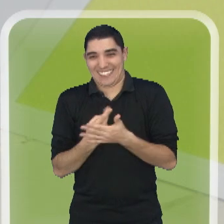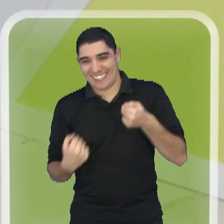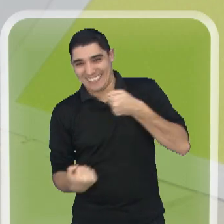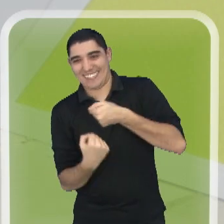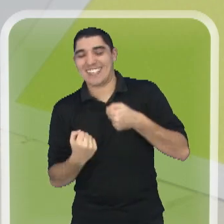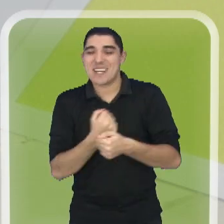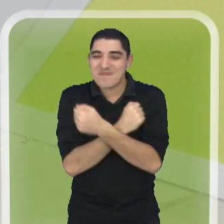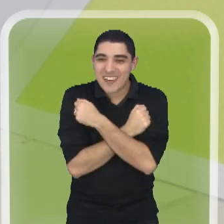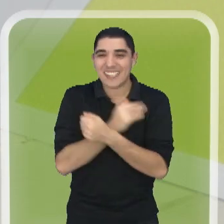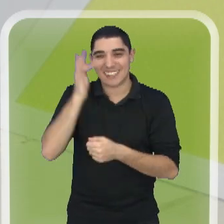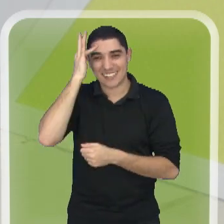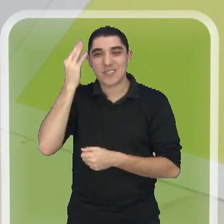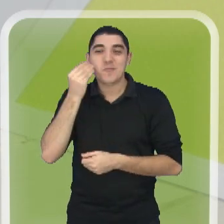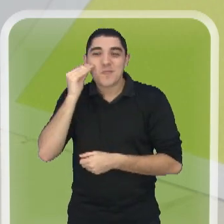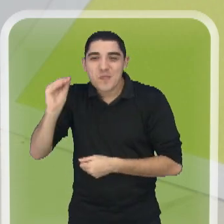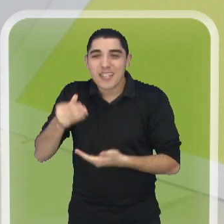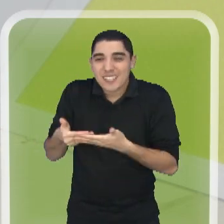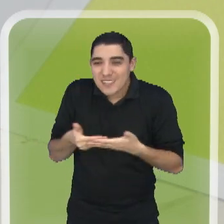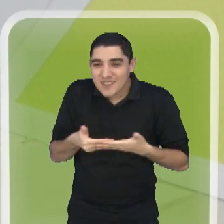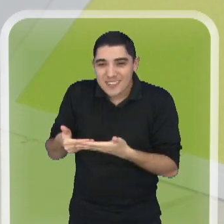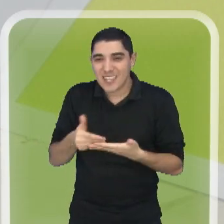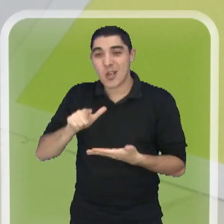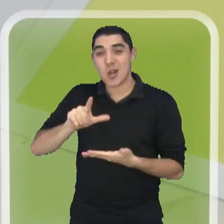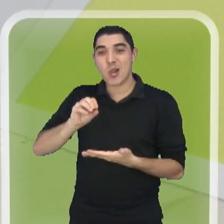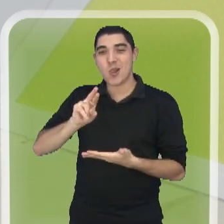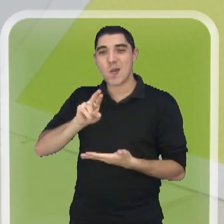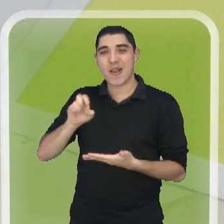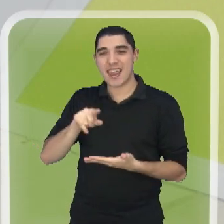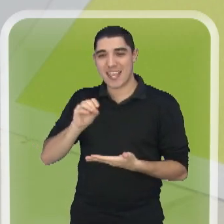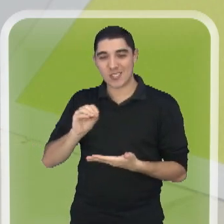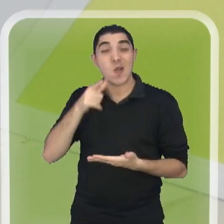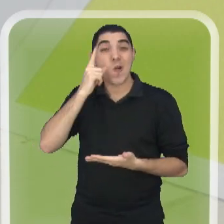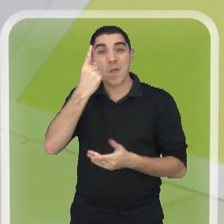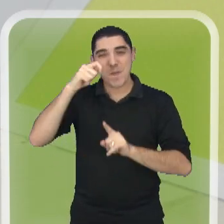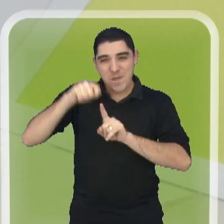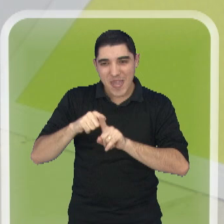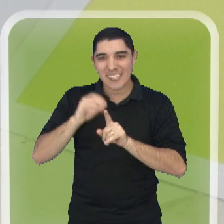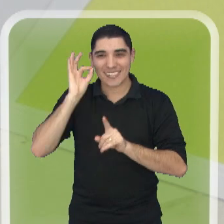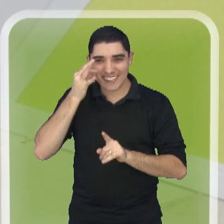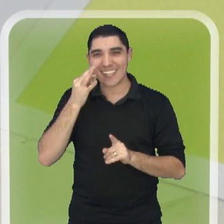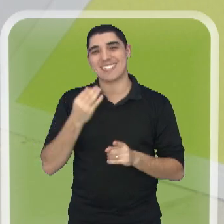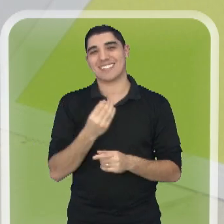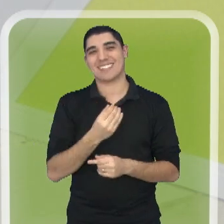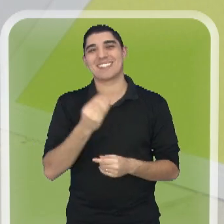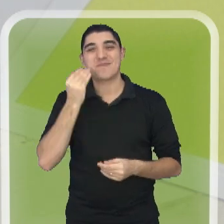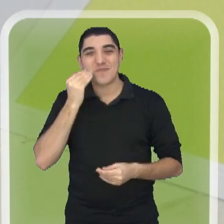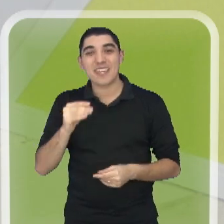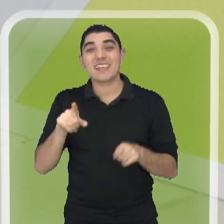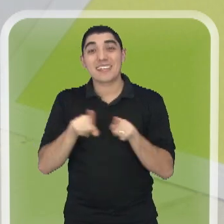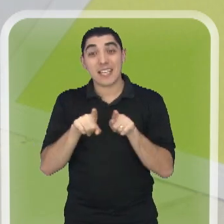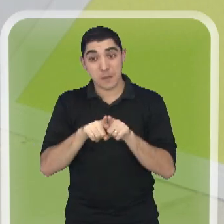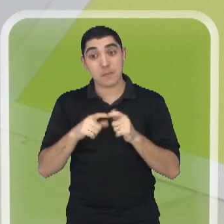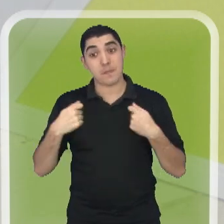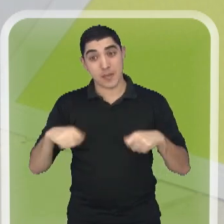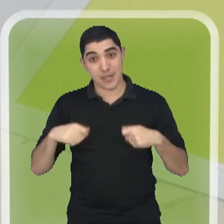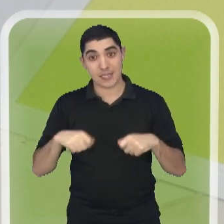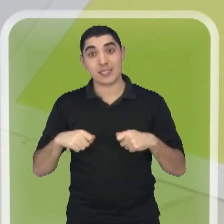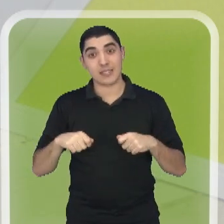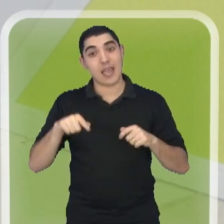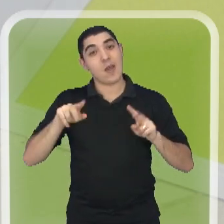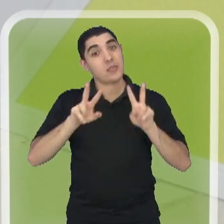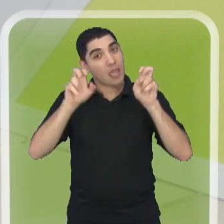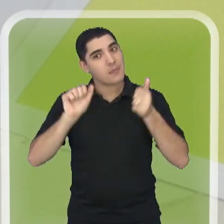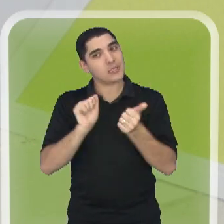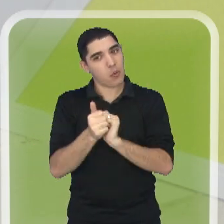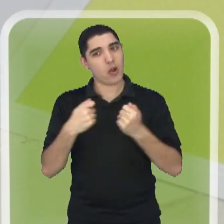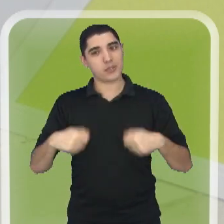abraço pra você, Luizão. Dá um beijo no Lorenzo. Completou um mês ontem. Grande Lorenzo. Próxima festinha, mêsversário, tem que ser tema Hora do Esporte,